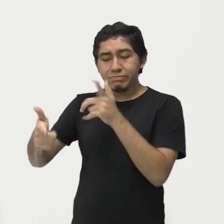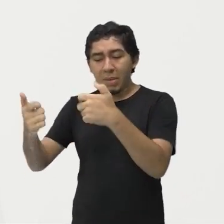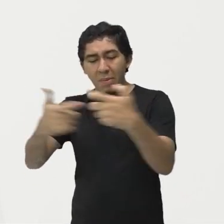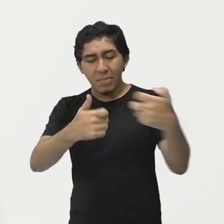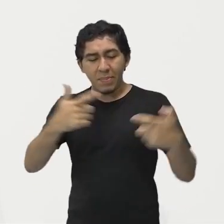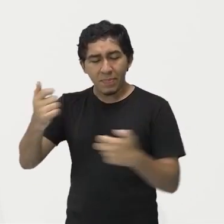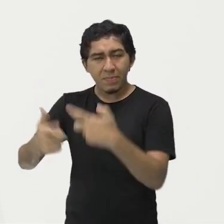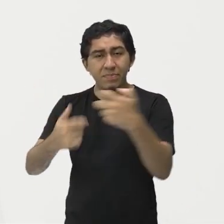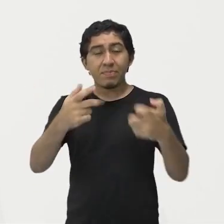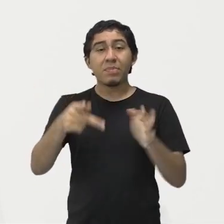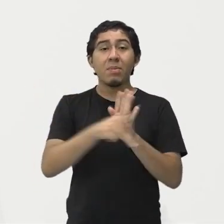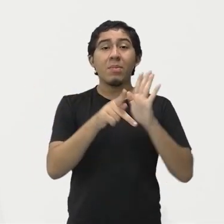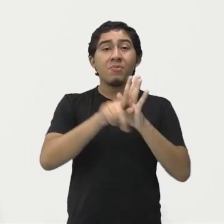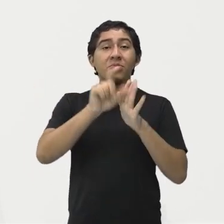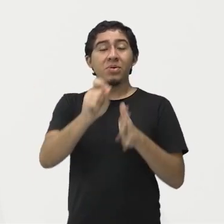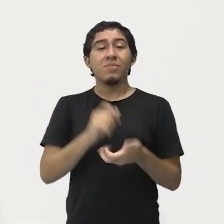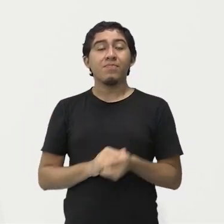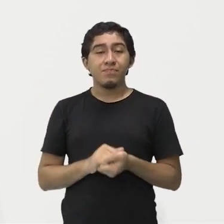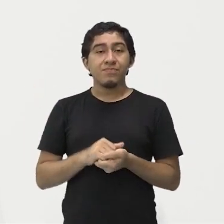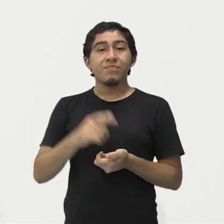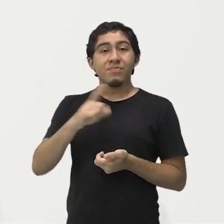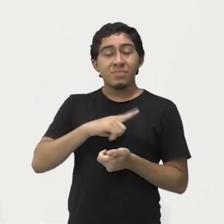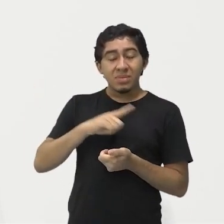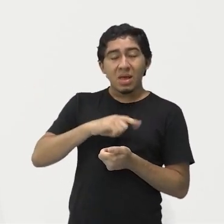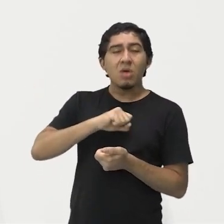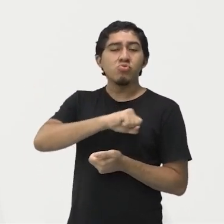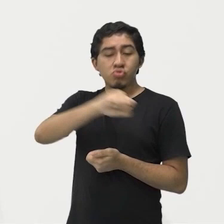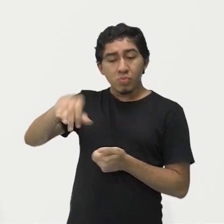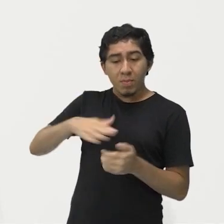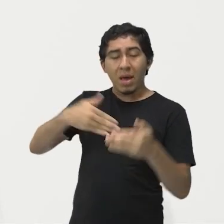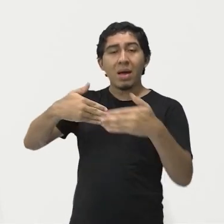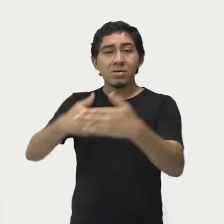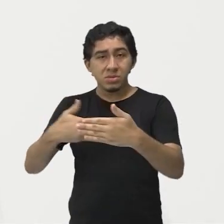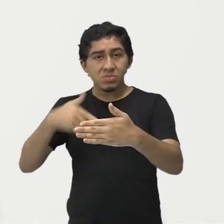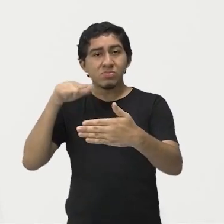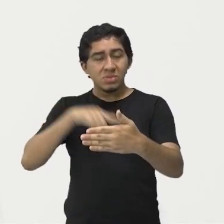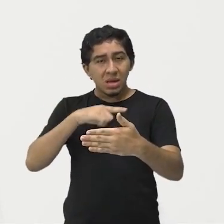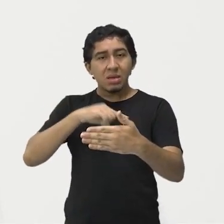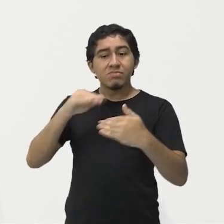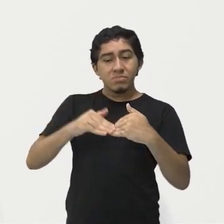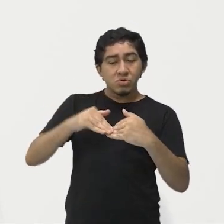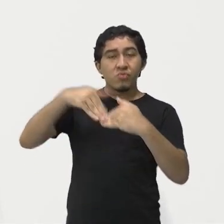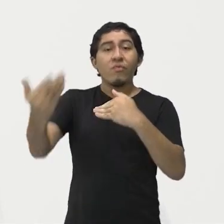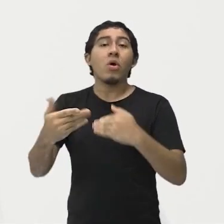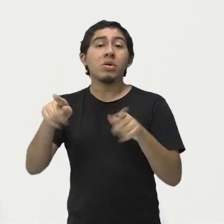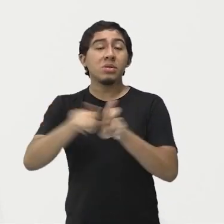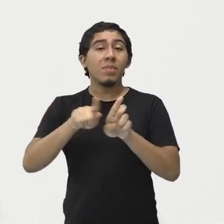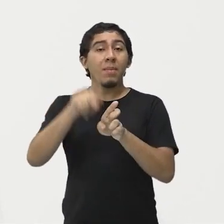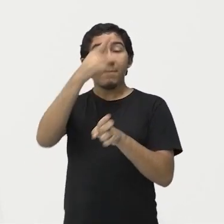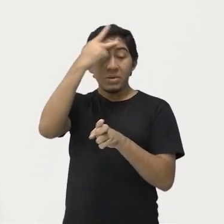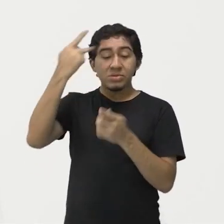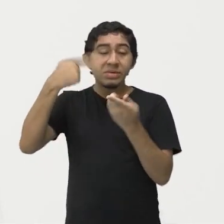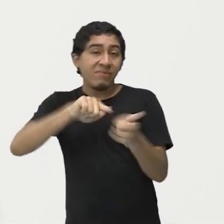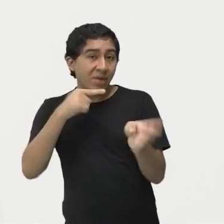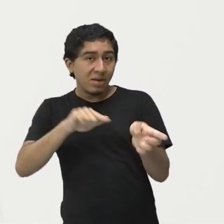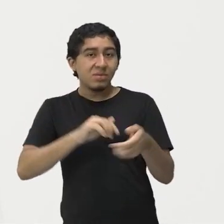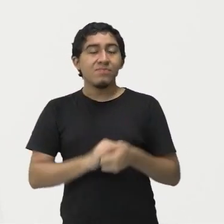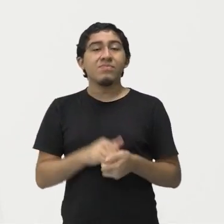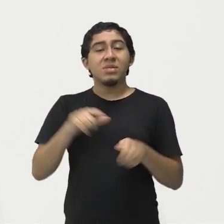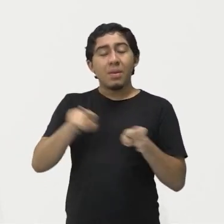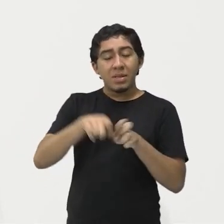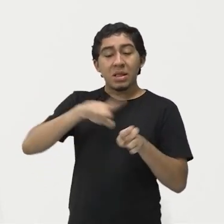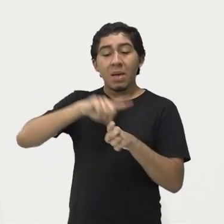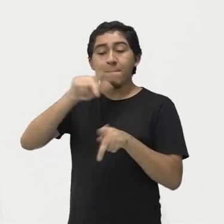externos e entre os próprios gregos, tá? Se não bastasse as invasões de outros povos, de outras civilizações que vão